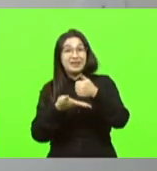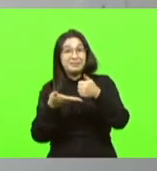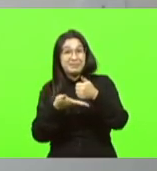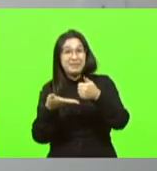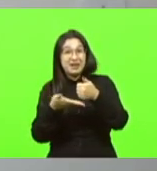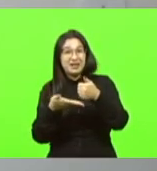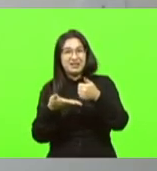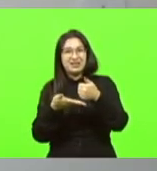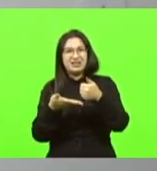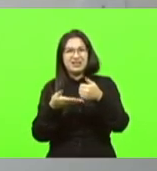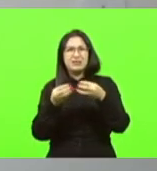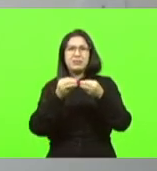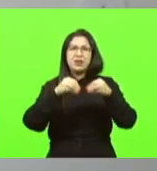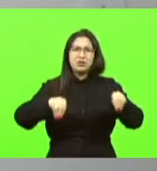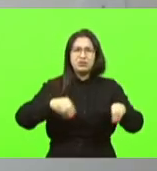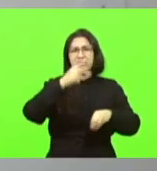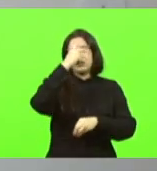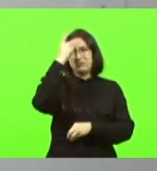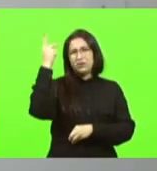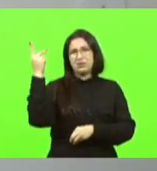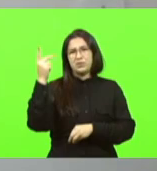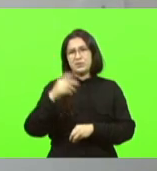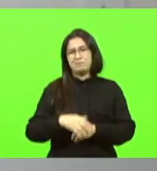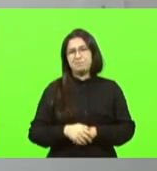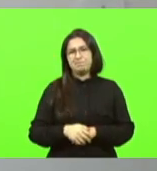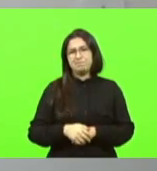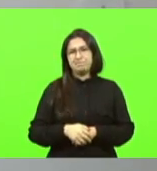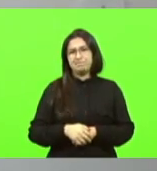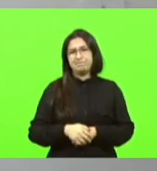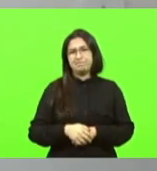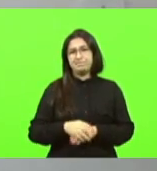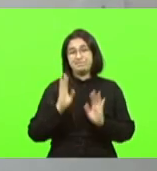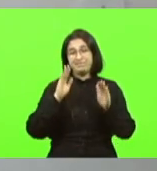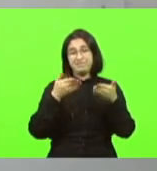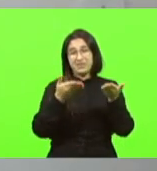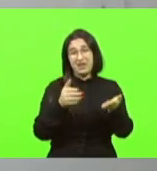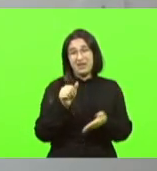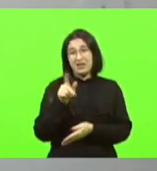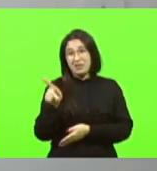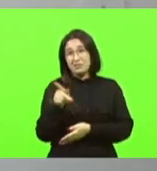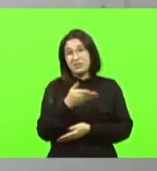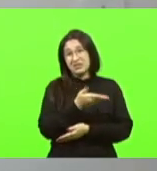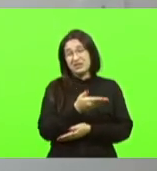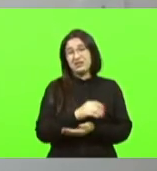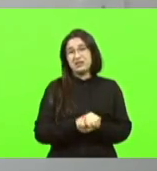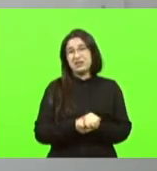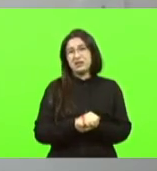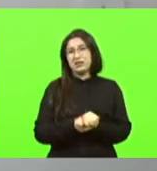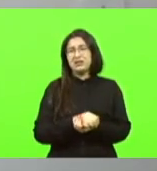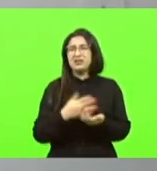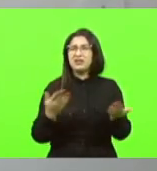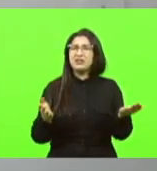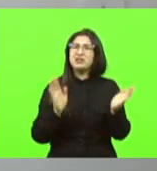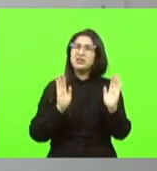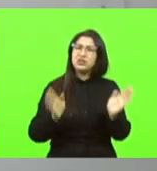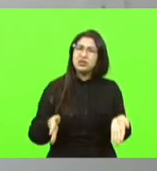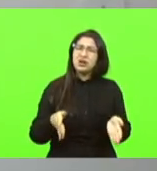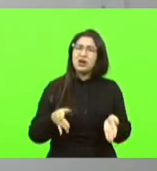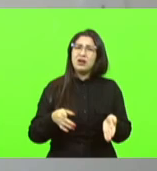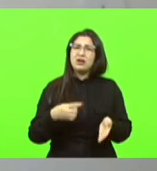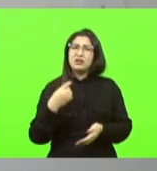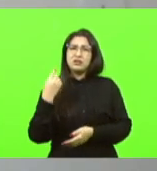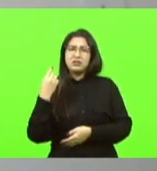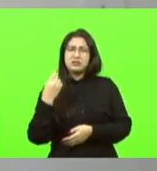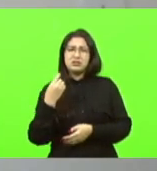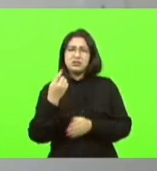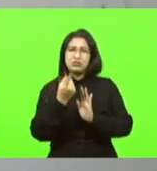que vai prejudicar muitas pessoas especialmente os aposentados é que hoje a vida ele já tem o dinheiro comprometido